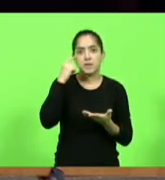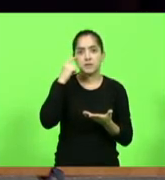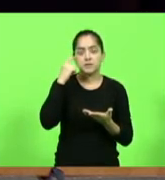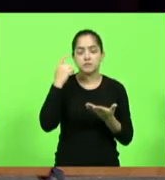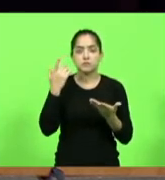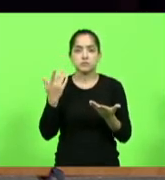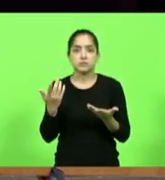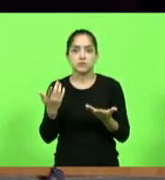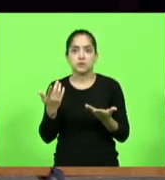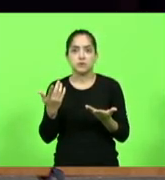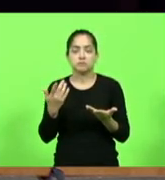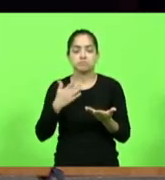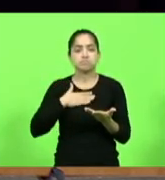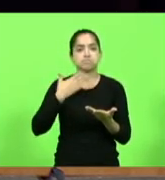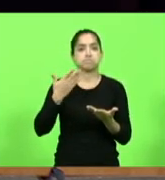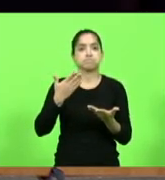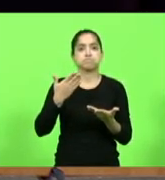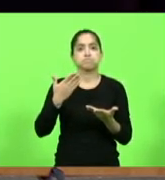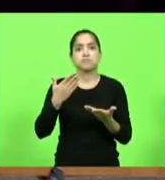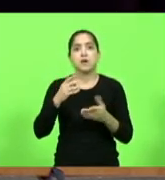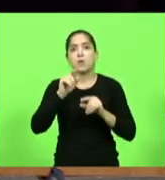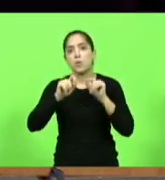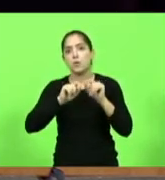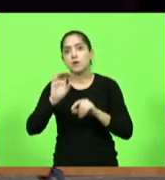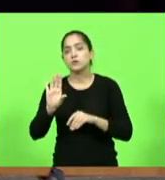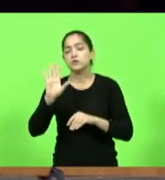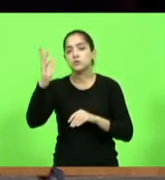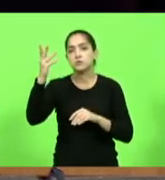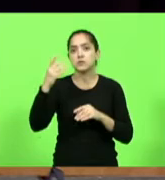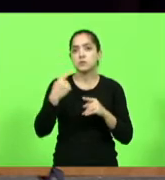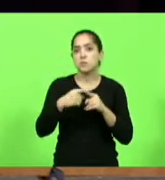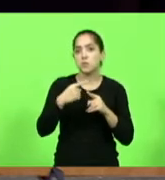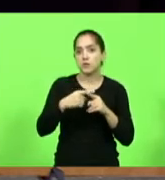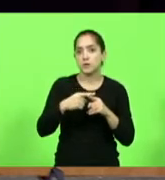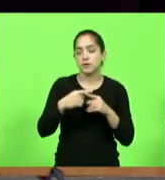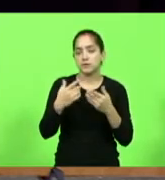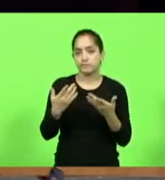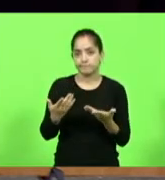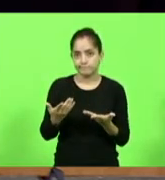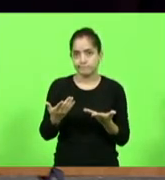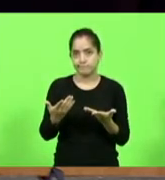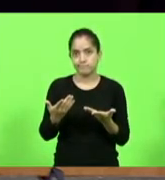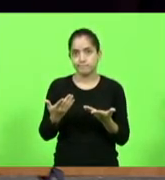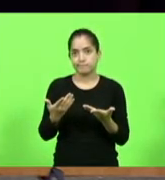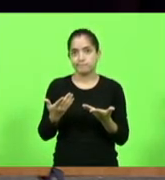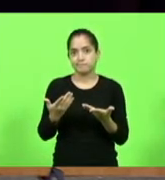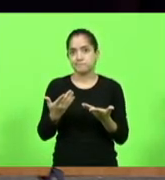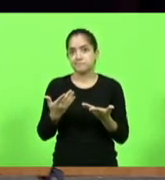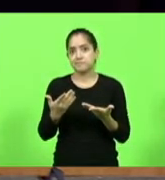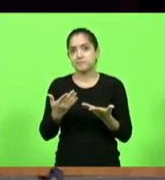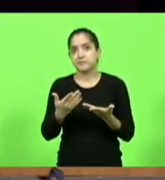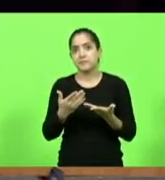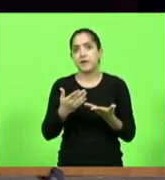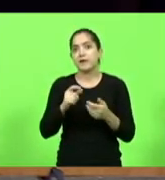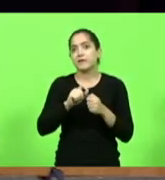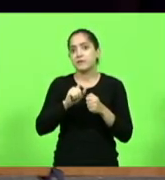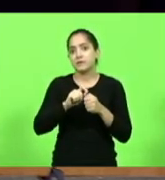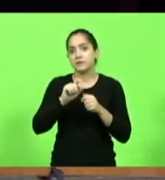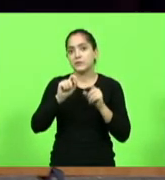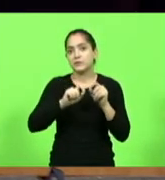ficamos estupefatos sem saber o que estava acontecendo e por que não? Não tem alternativa, deputado Berlanda?